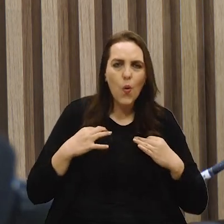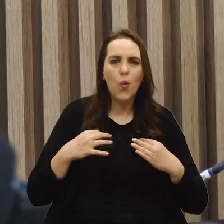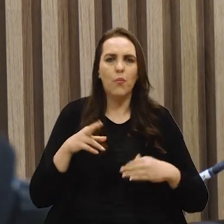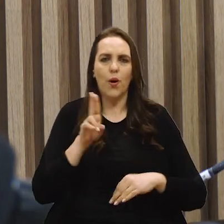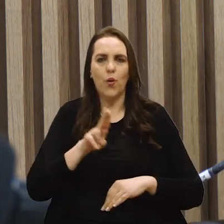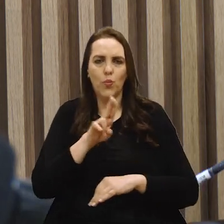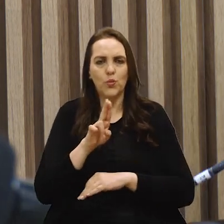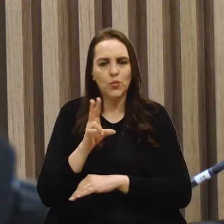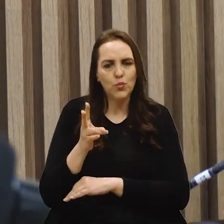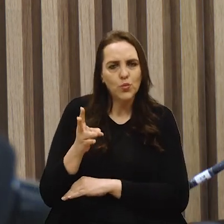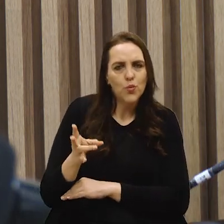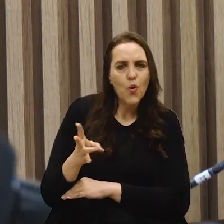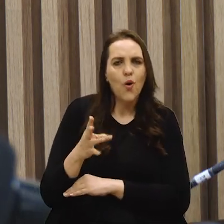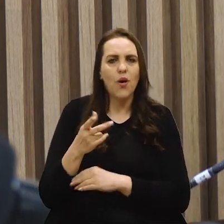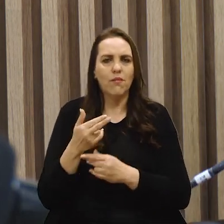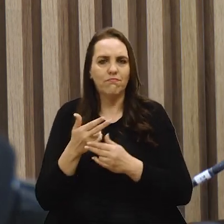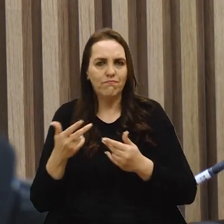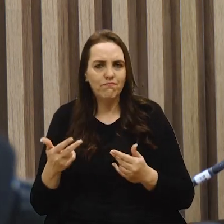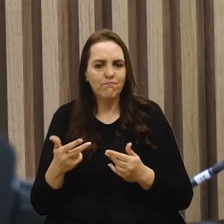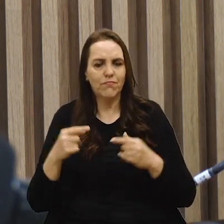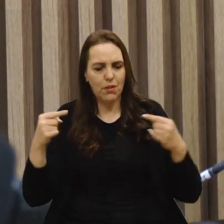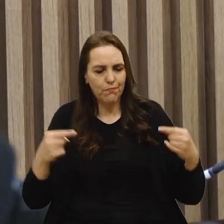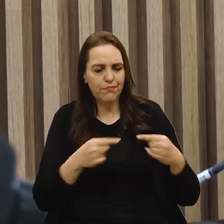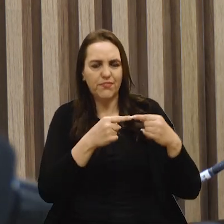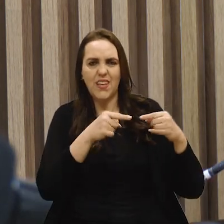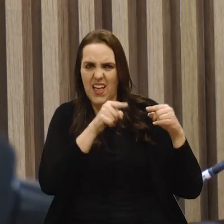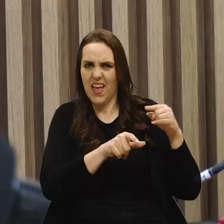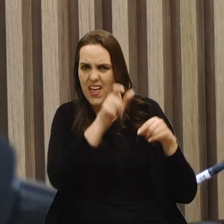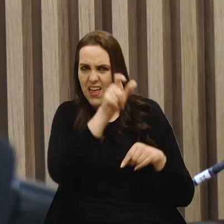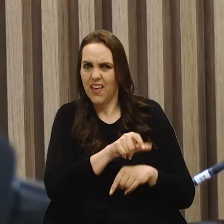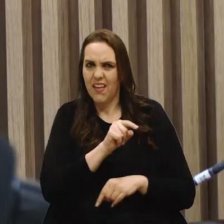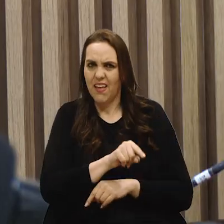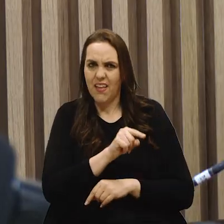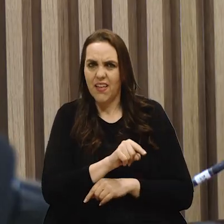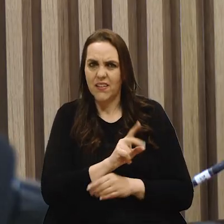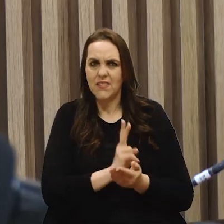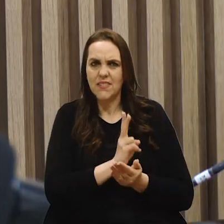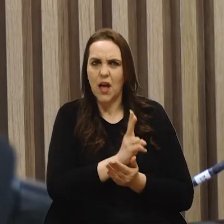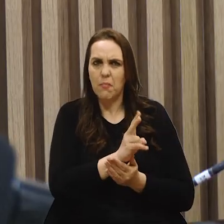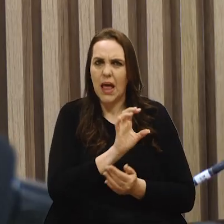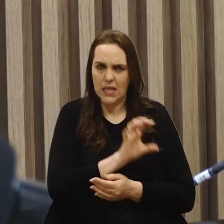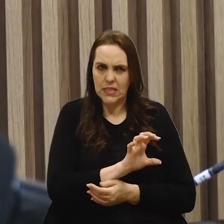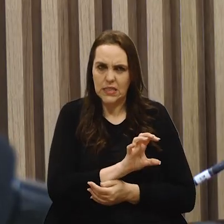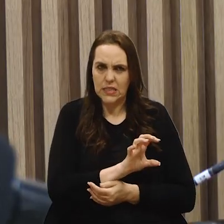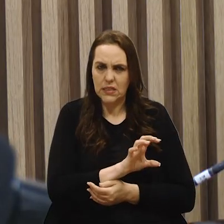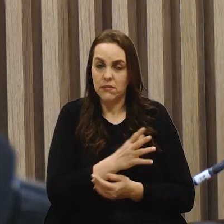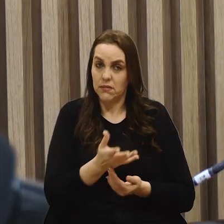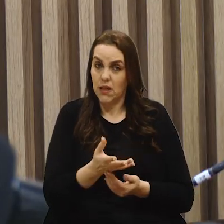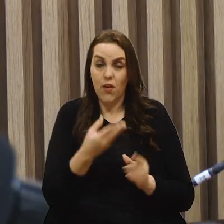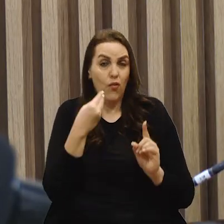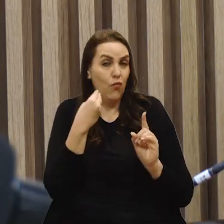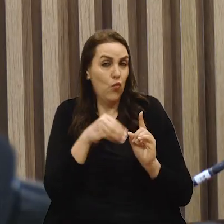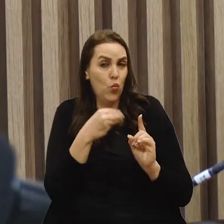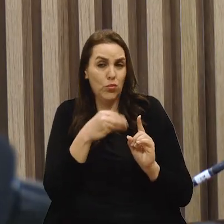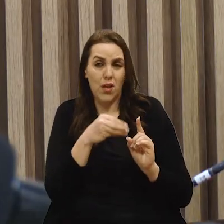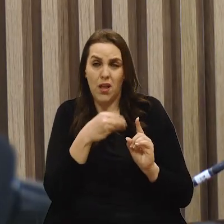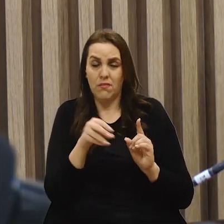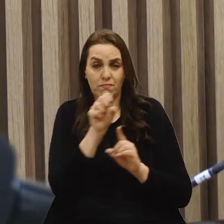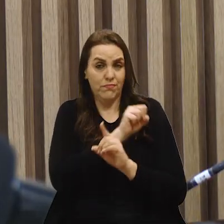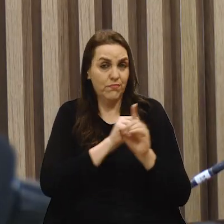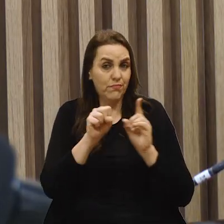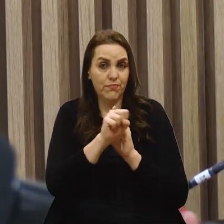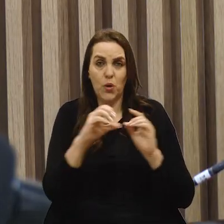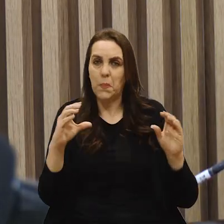algumas substâncias e casar com a pessoa em situação de rua. A pessoa em situação de rua é uma pessoa que está em extrema vulnerabilidade